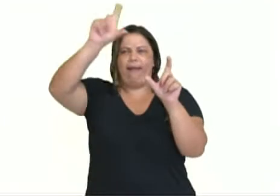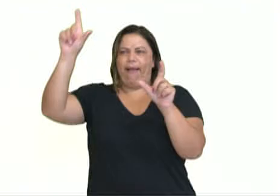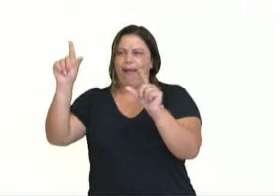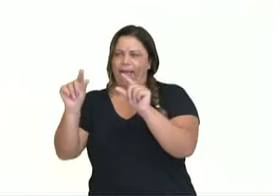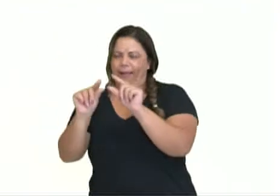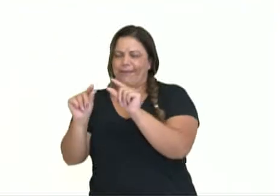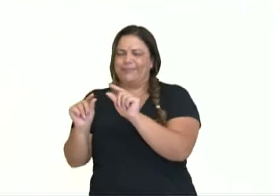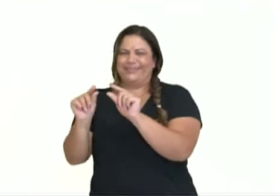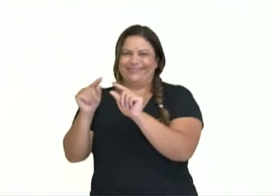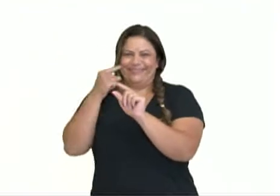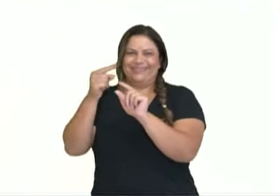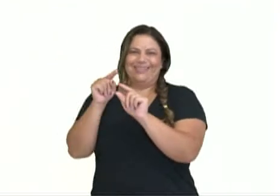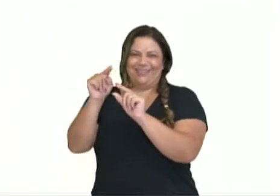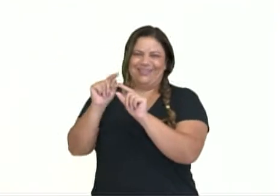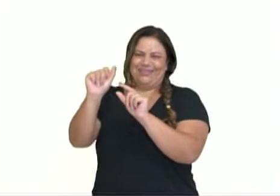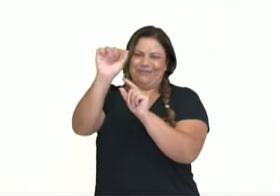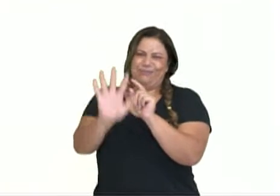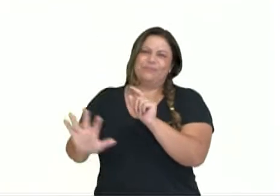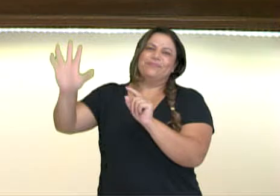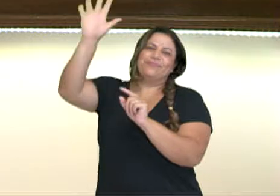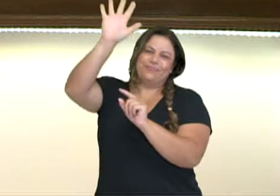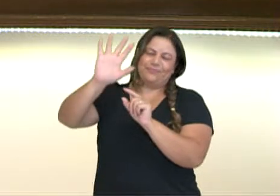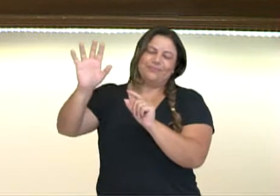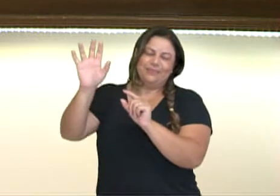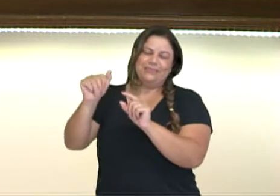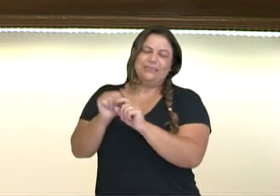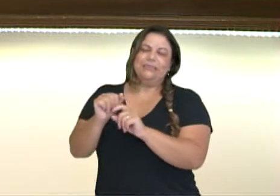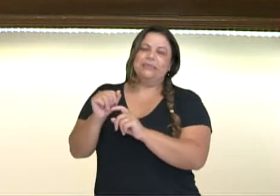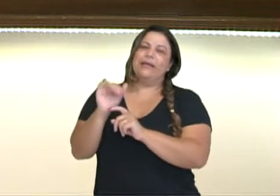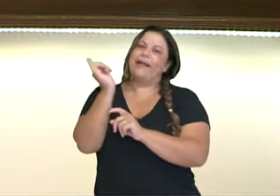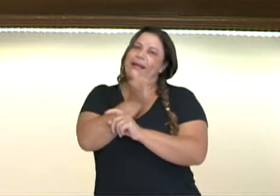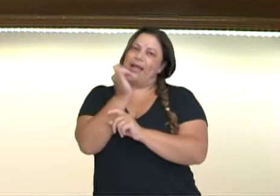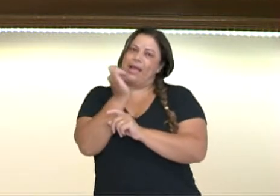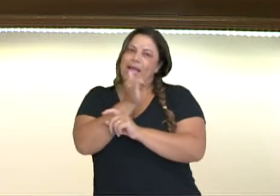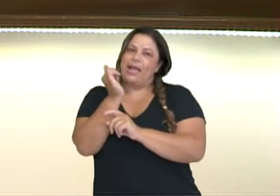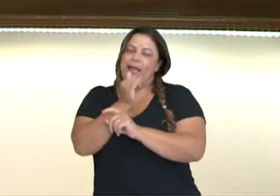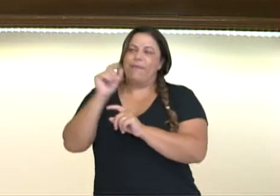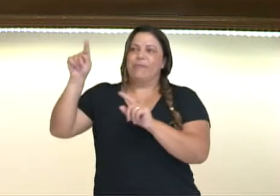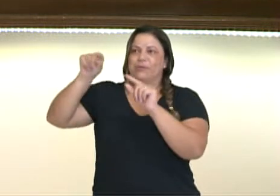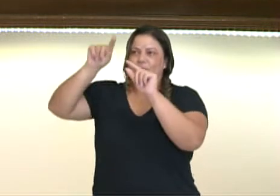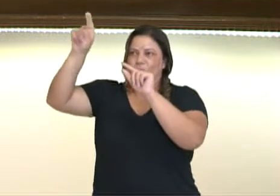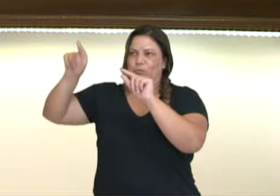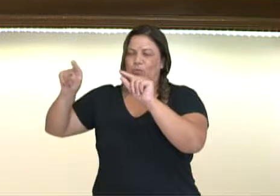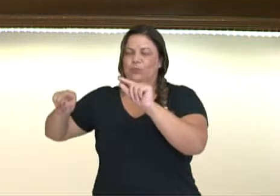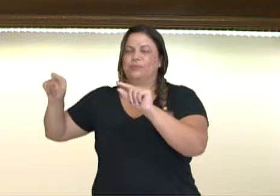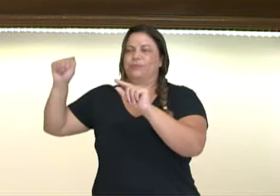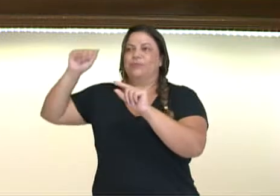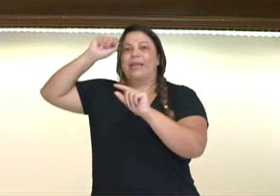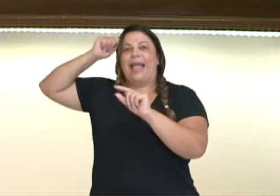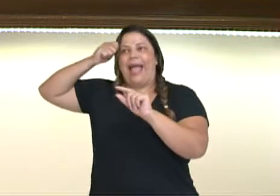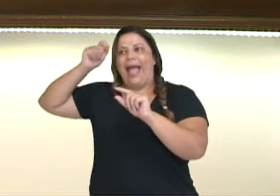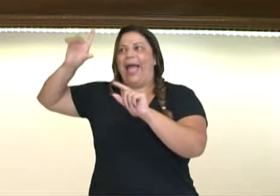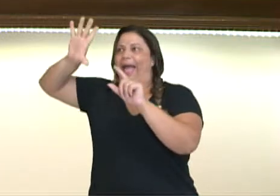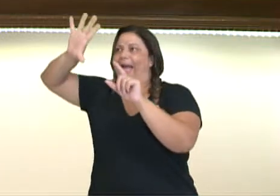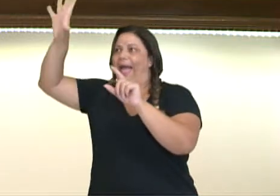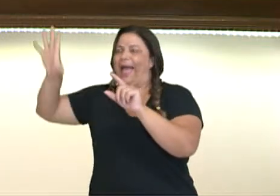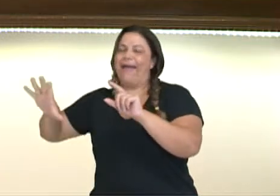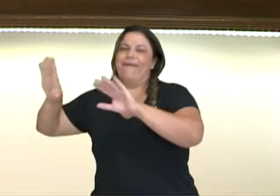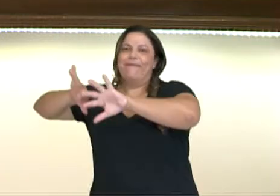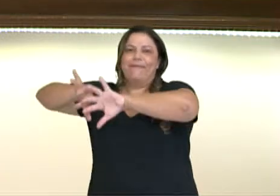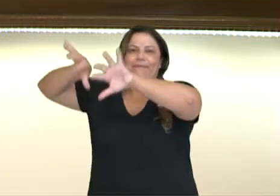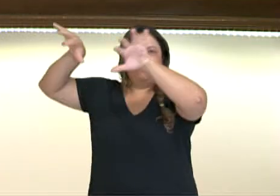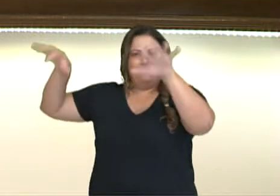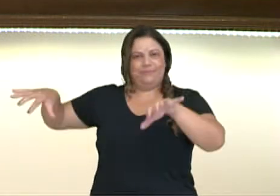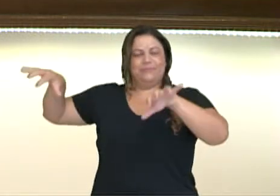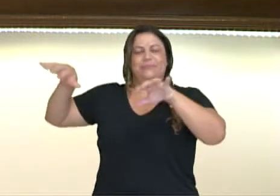lá embaixo. Que entre ela e o continente africano você tem o mar Mediterrâneo, que separa o continente africano do